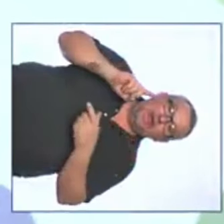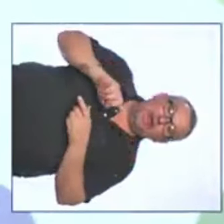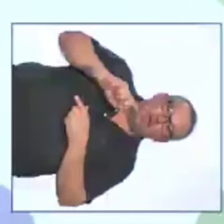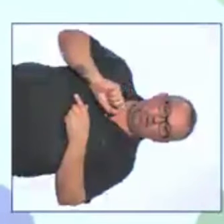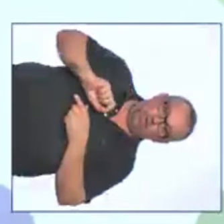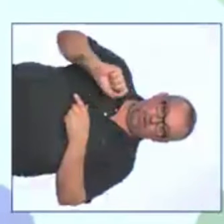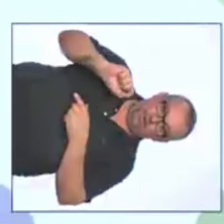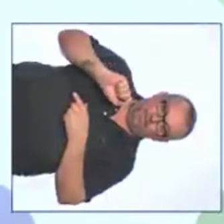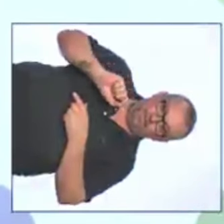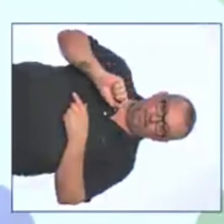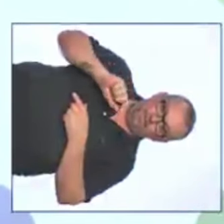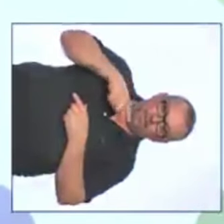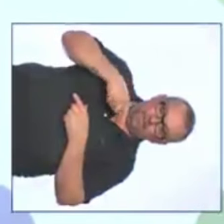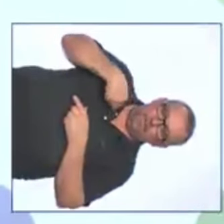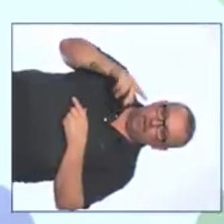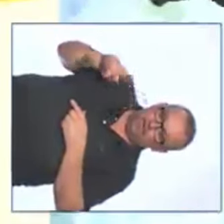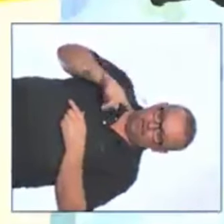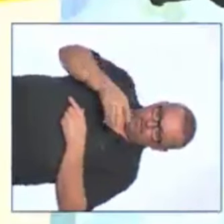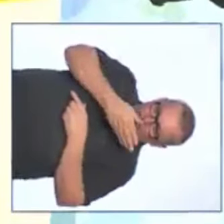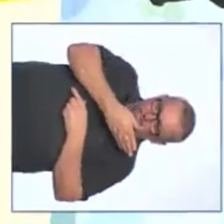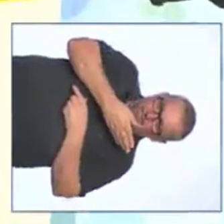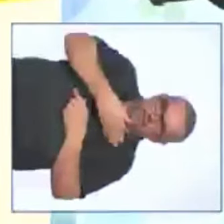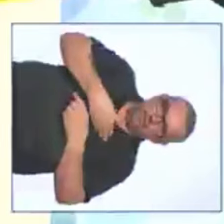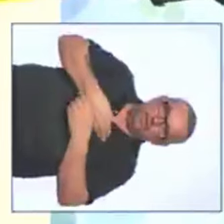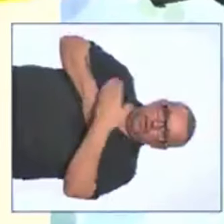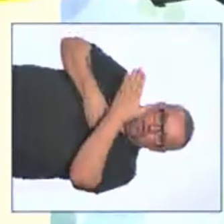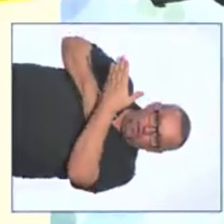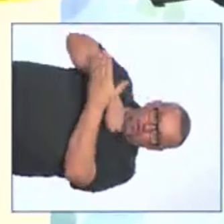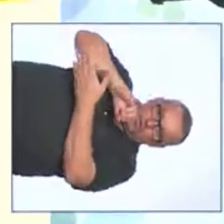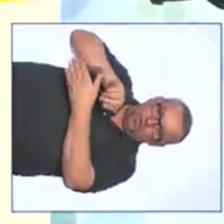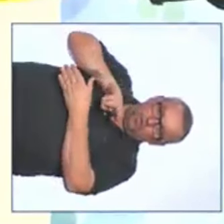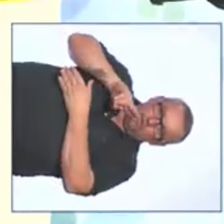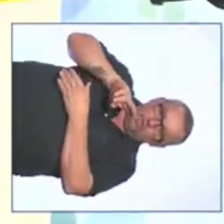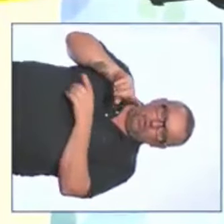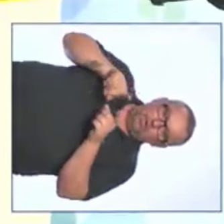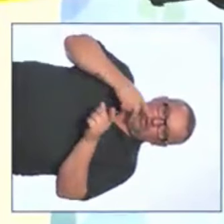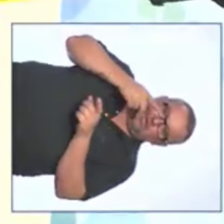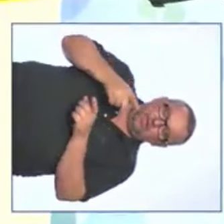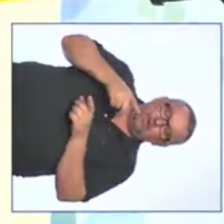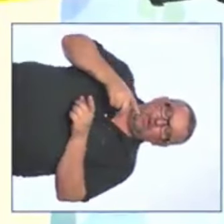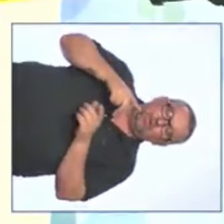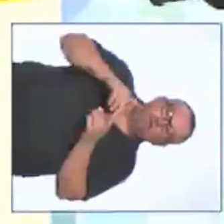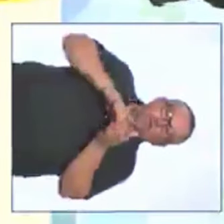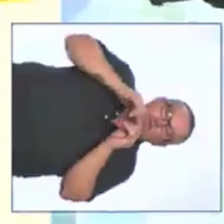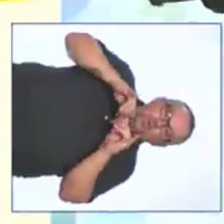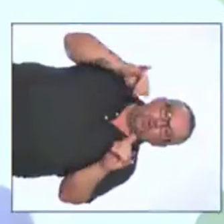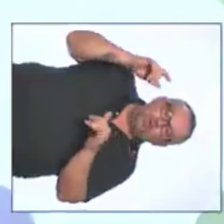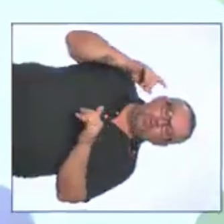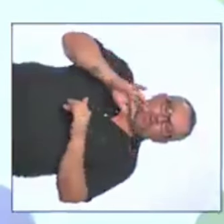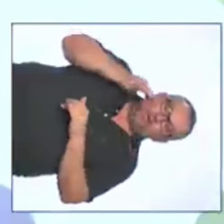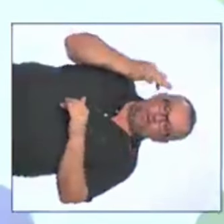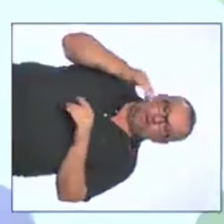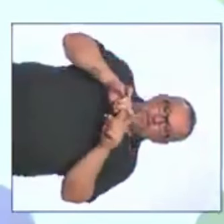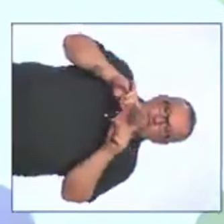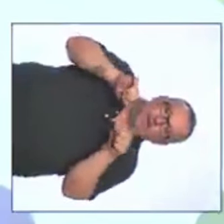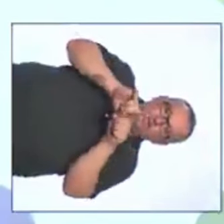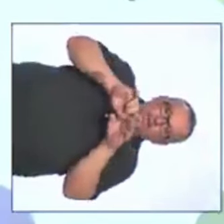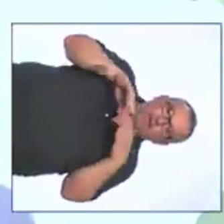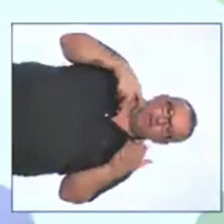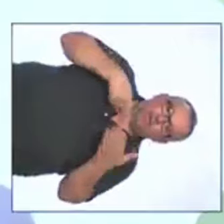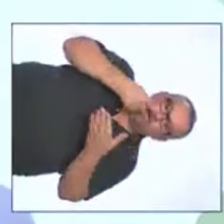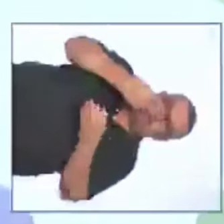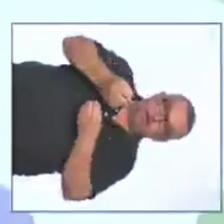assim a gente eu e a Ju né a gente deu uma aula umas semanas atrás sobre tecnologia a gente falou sobre fake news num sentido mais amplo mas quando a gente fala